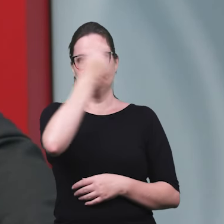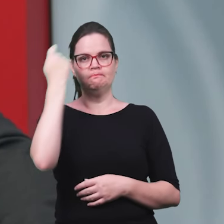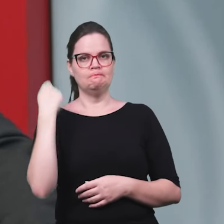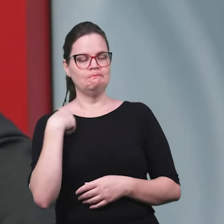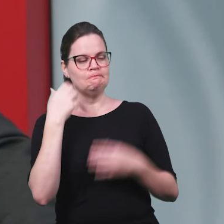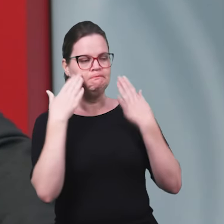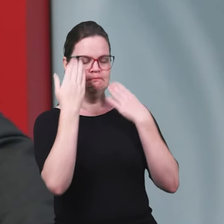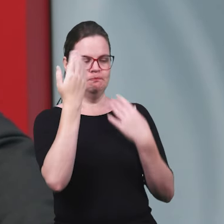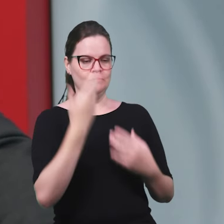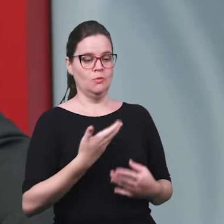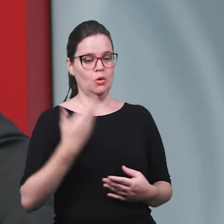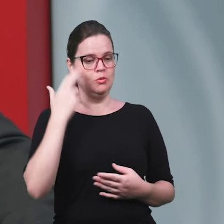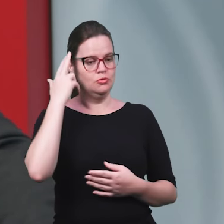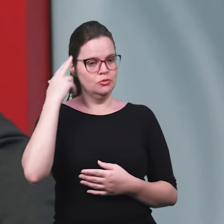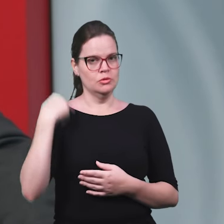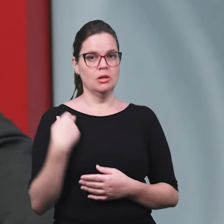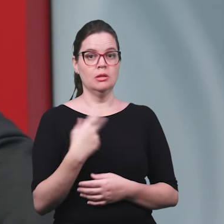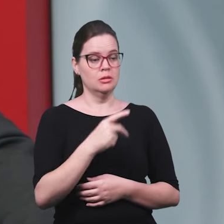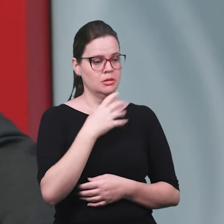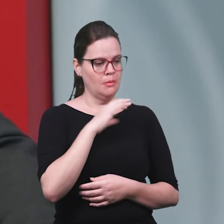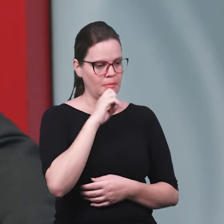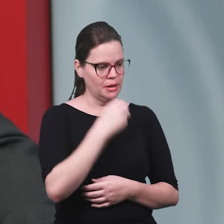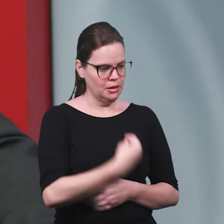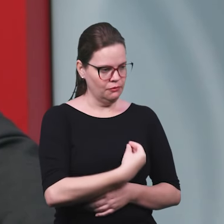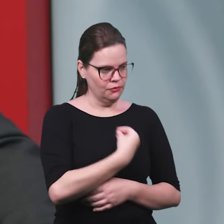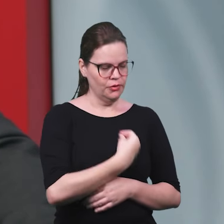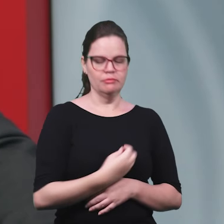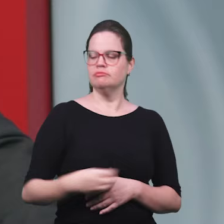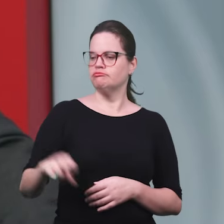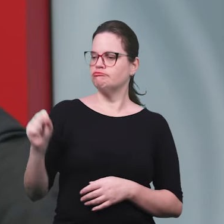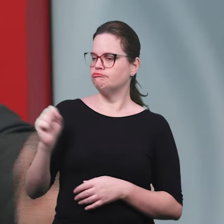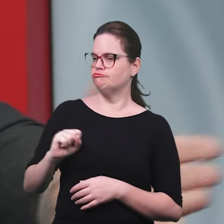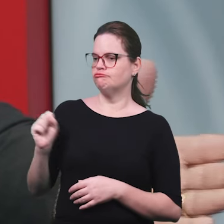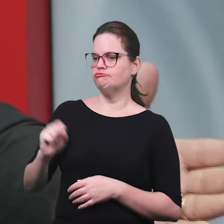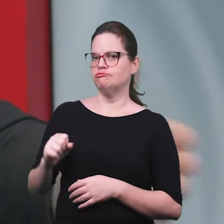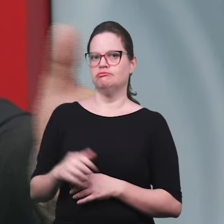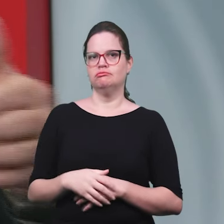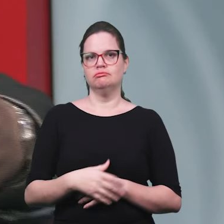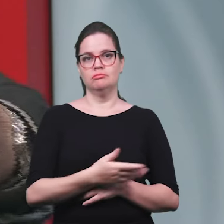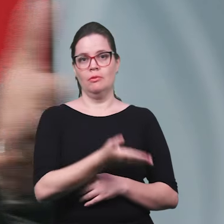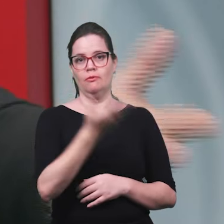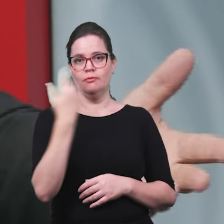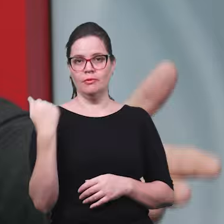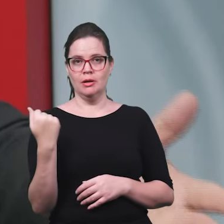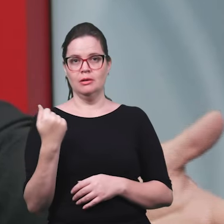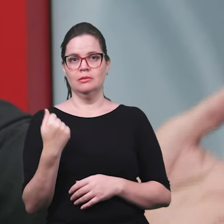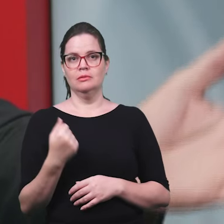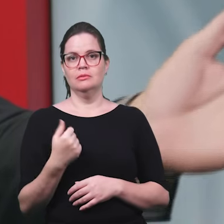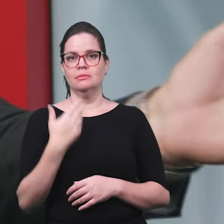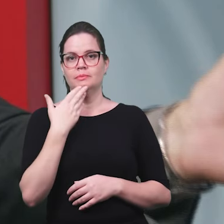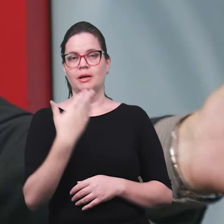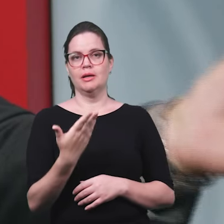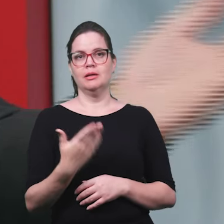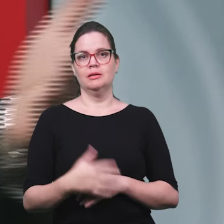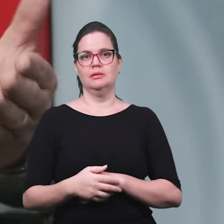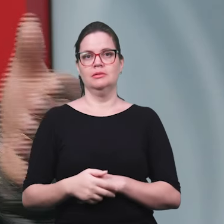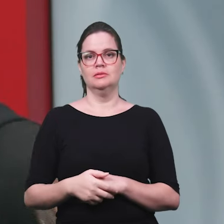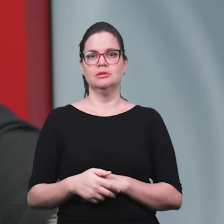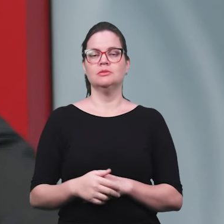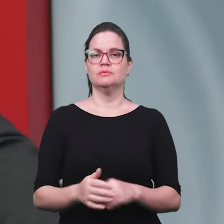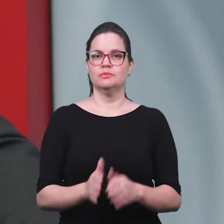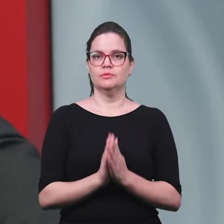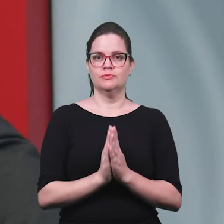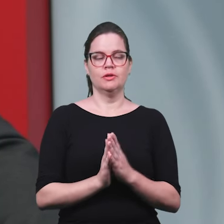o vosso pai está vivo? Não, está sim. Aí eles pegam e pedem para